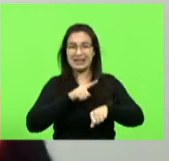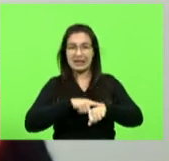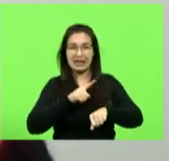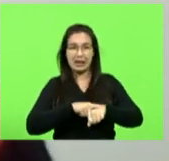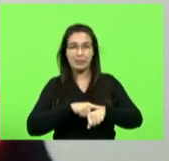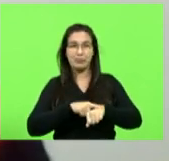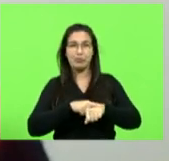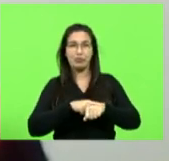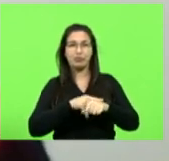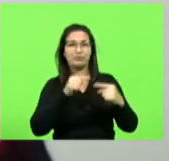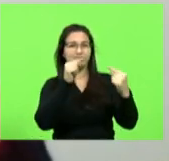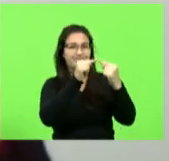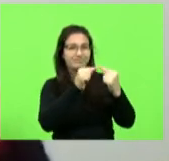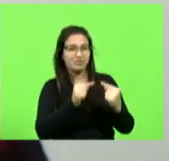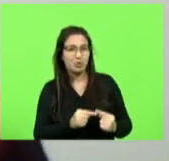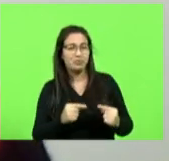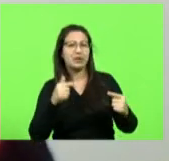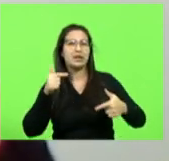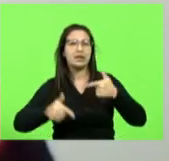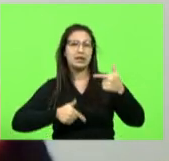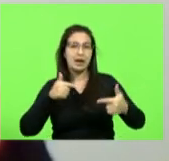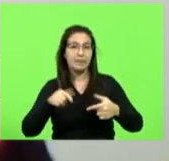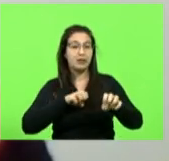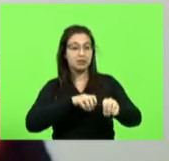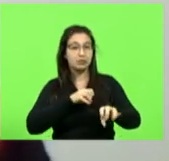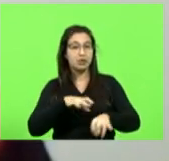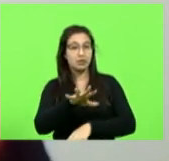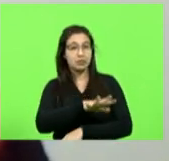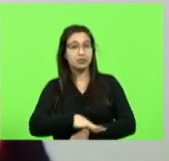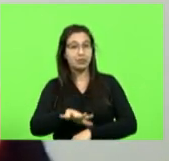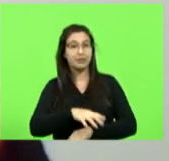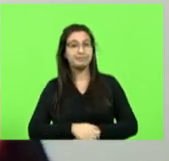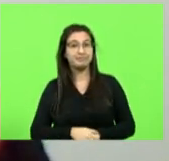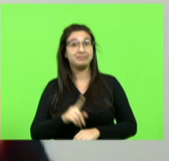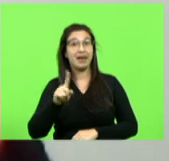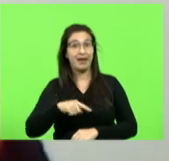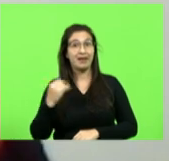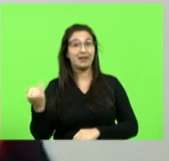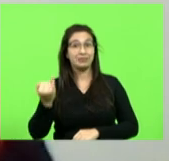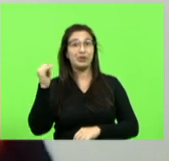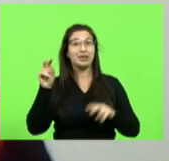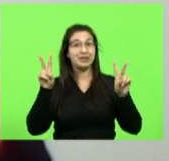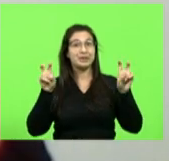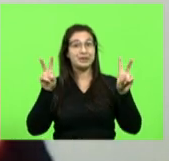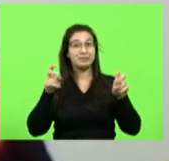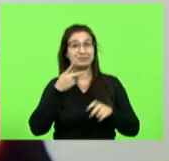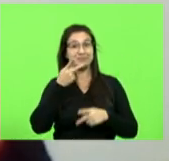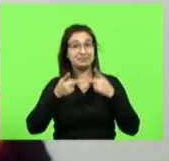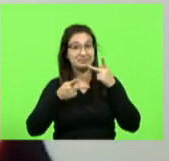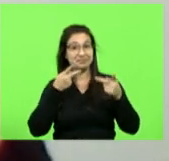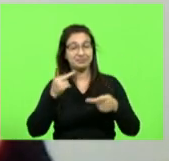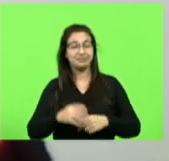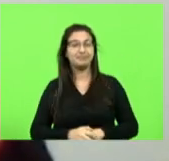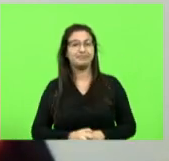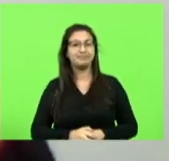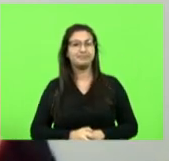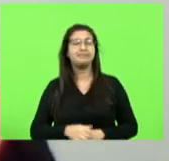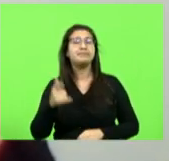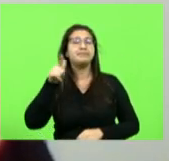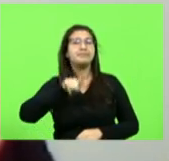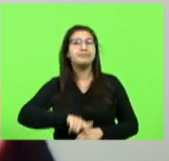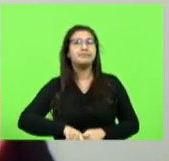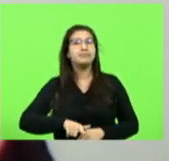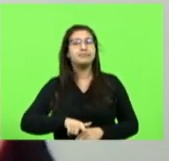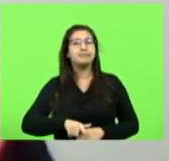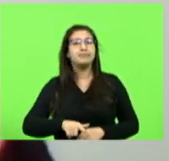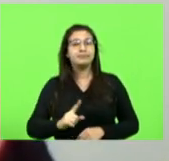sua atividade na educação. Olha que importante esta fala também, né? Eu quero só destacar que